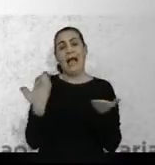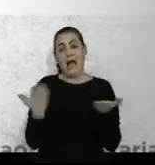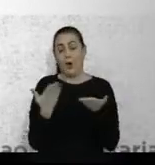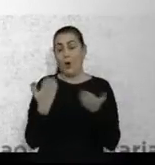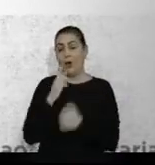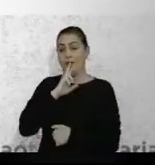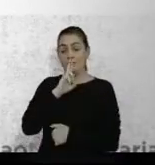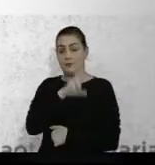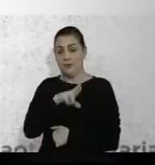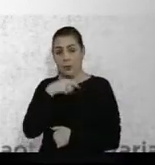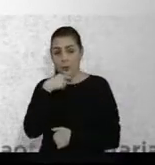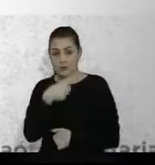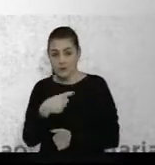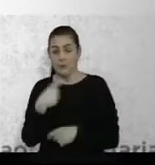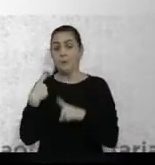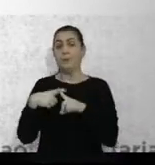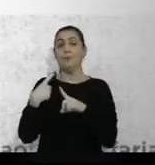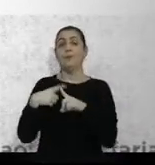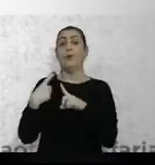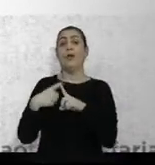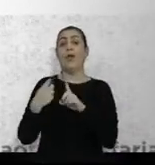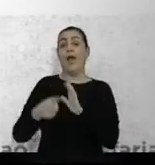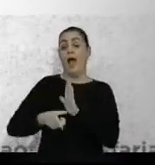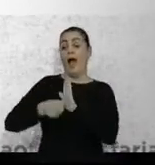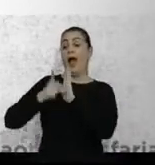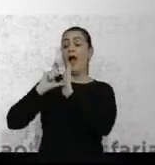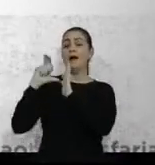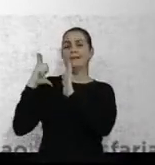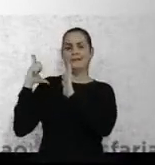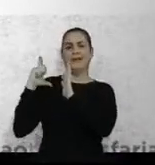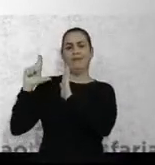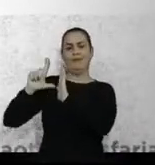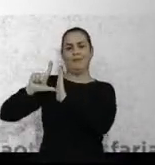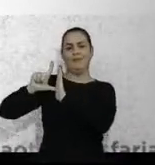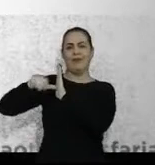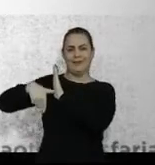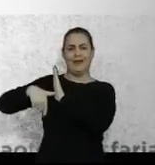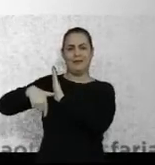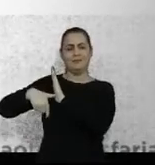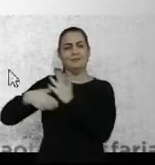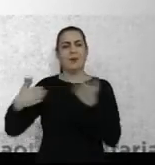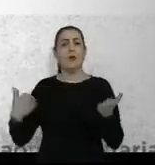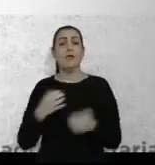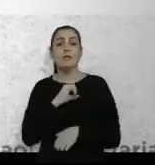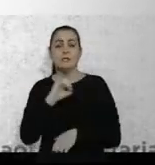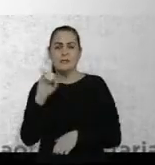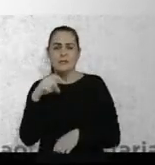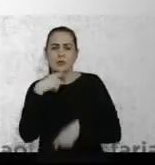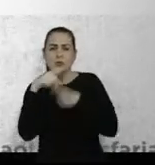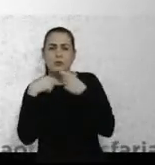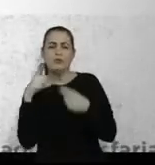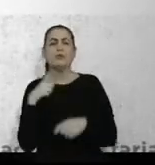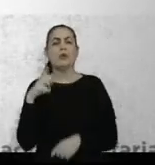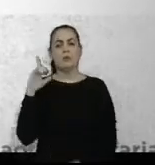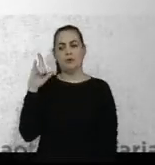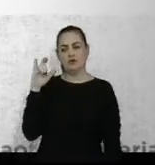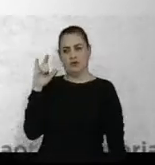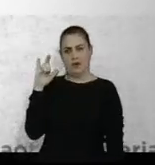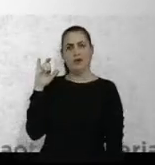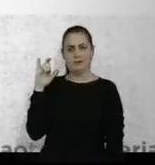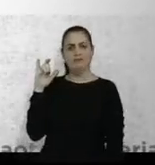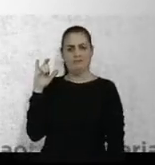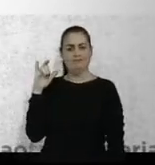anterior. Mas se tiverem alguma dúvida, esse é o meu Instagram pessoal aqui, tá? O Tamires Farias Nutri, e tem o Instagram do Centro de